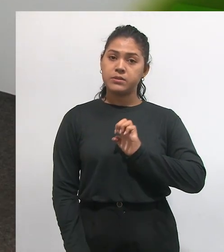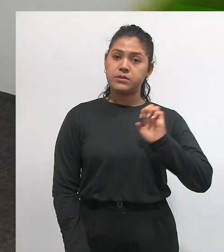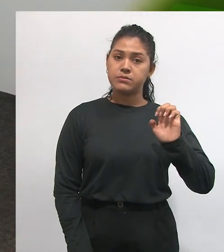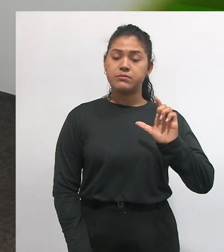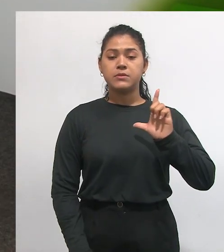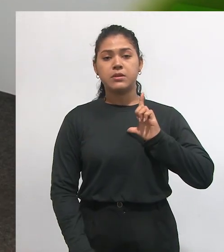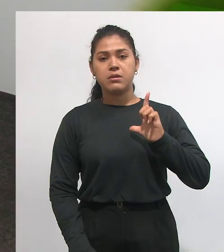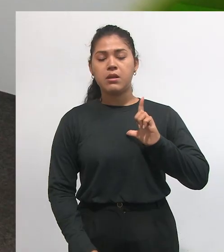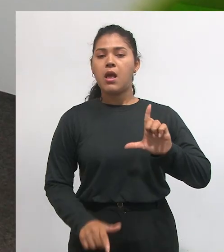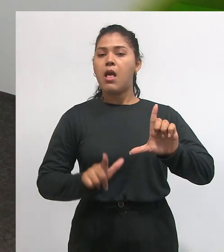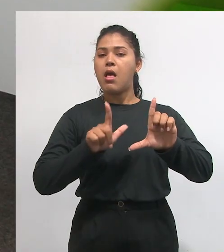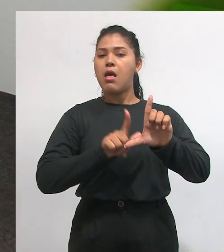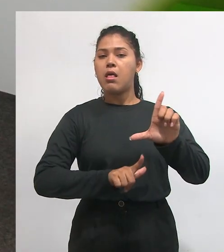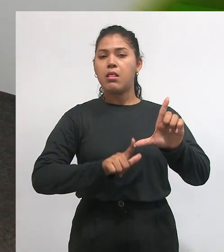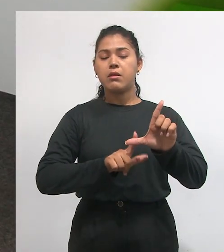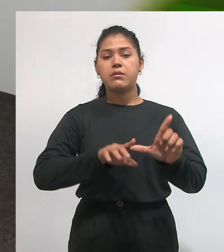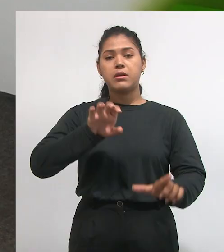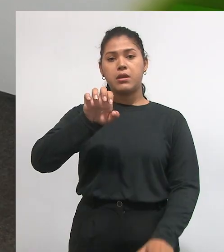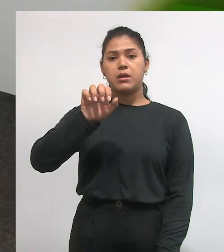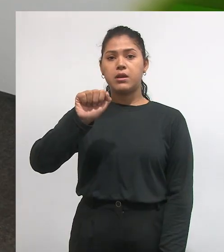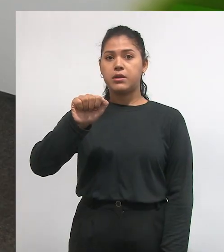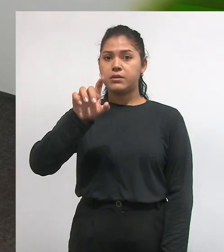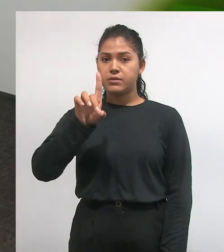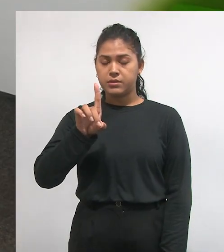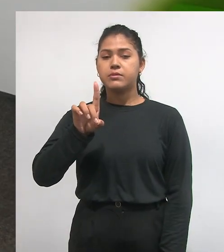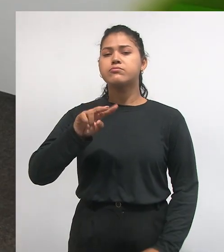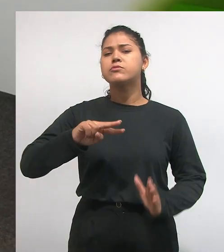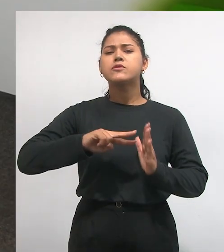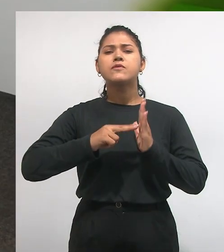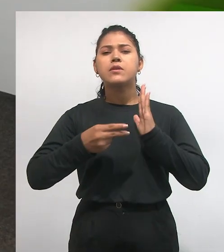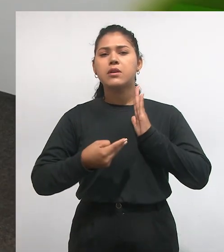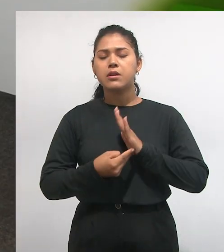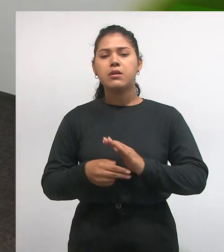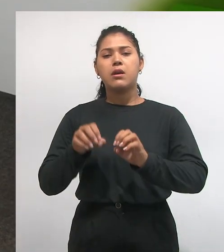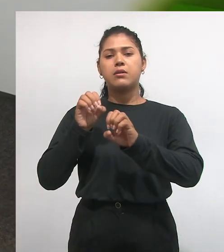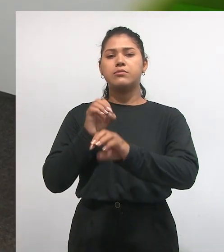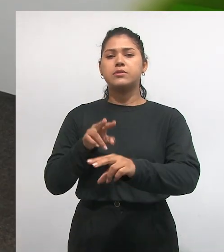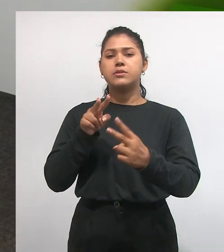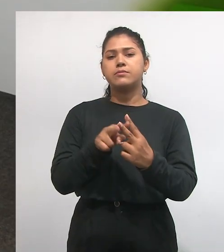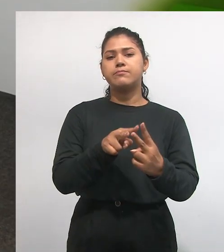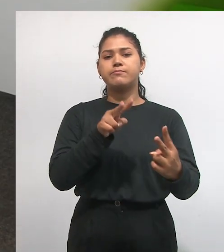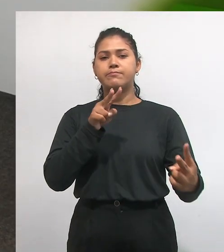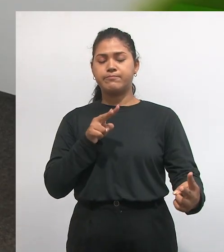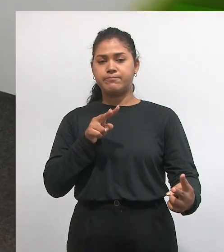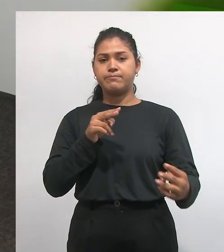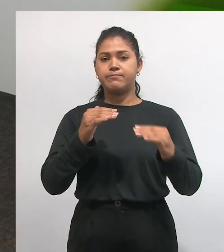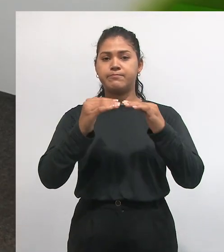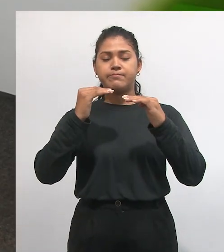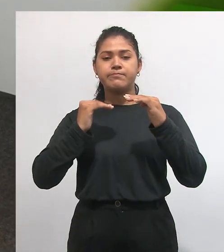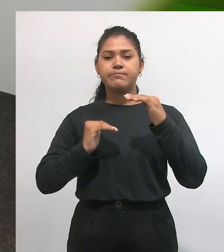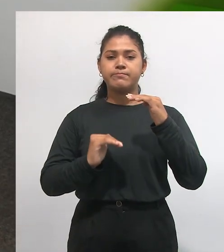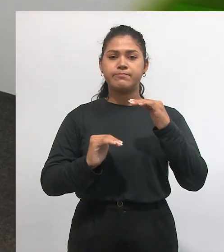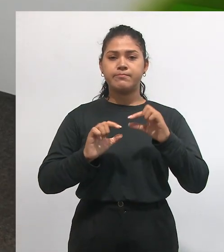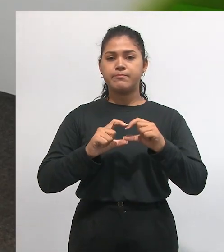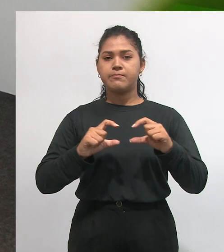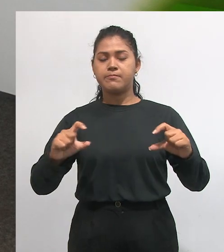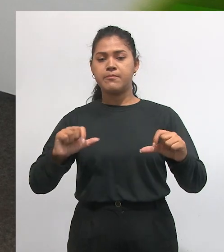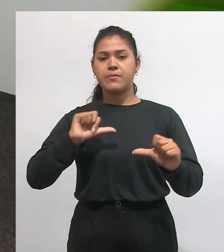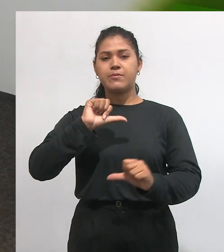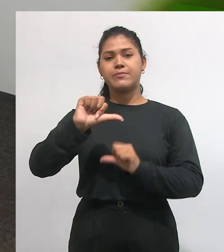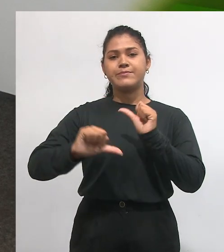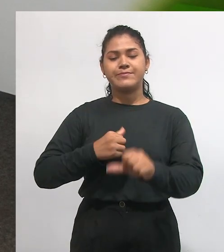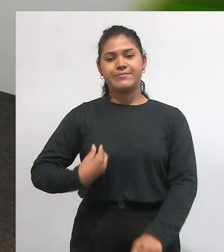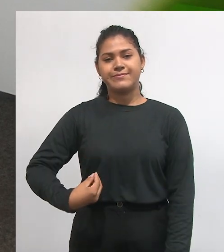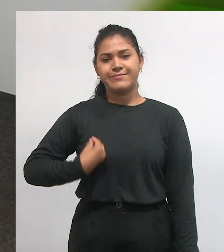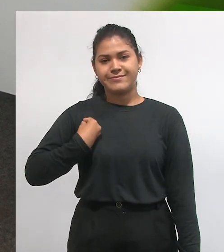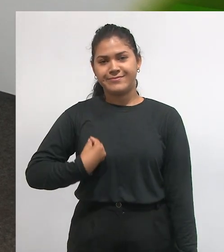esquerda, também uma parede branca com as iniciais EAD, que significa Educação à Distância. E logo abaixo está dizendo que